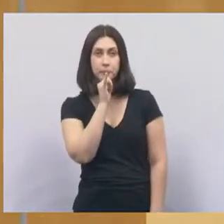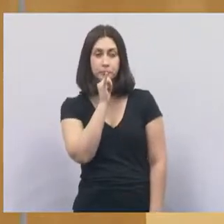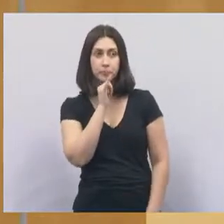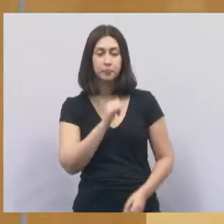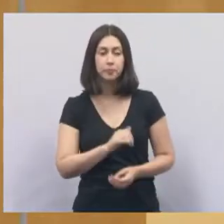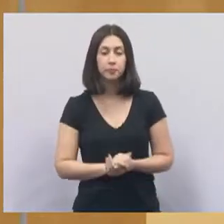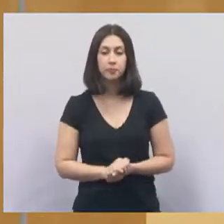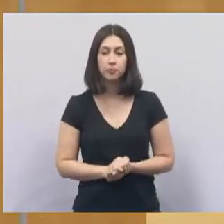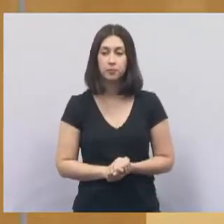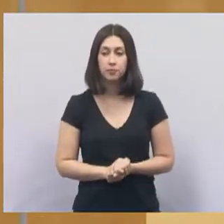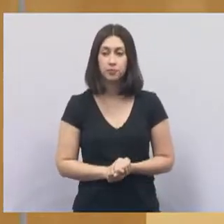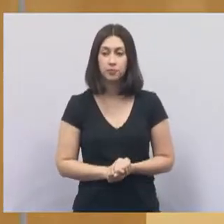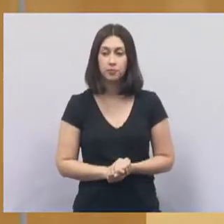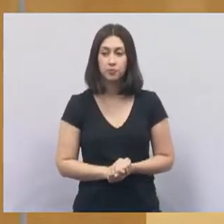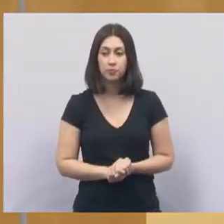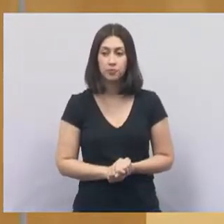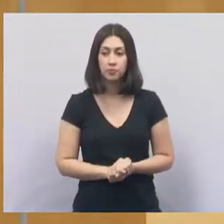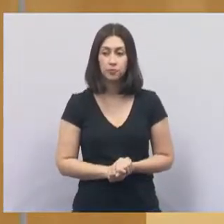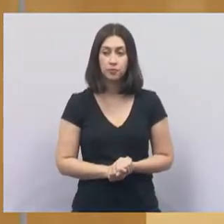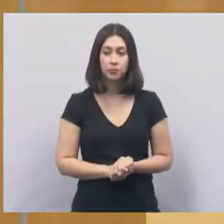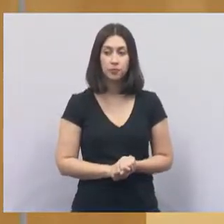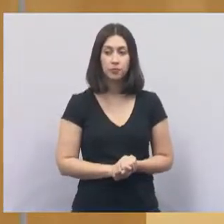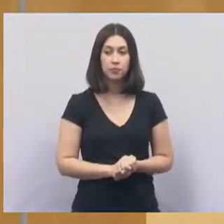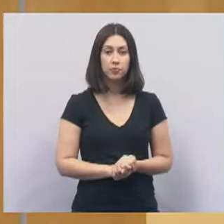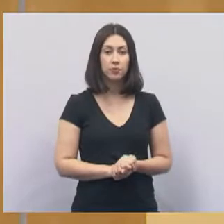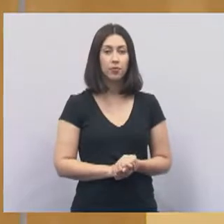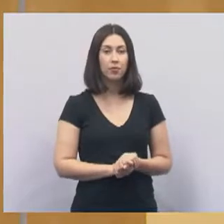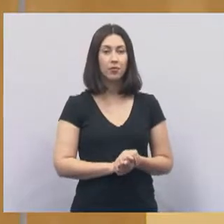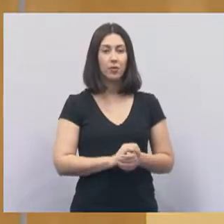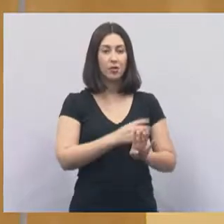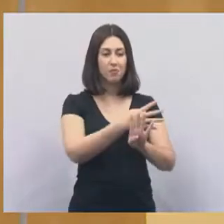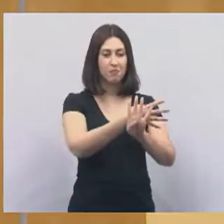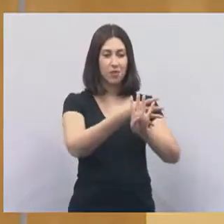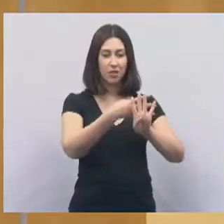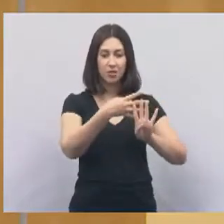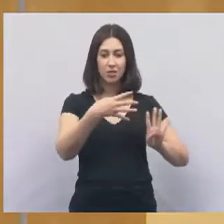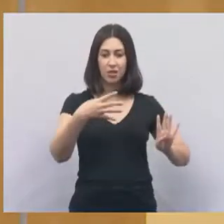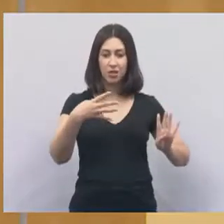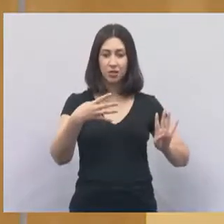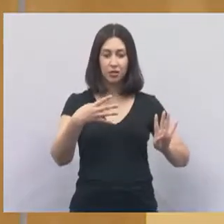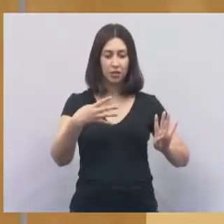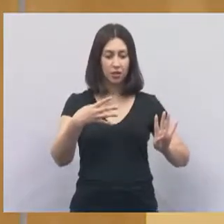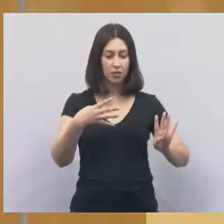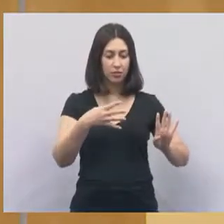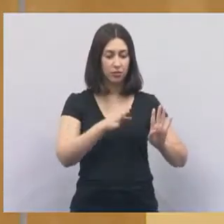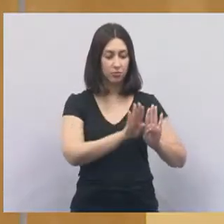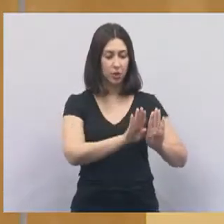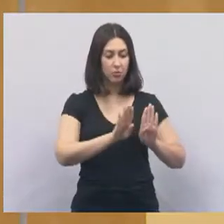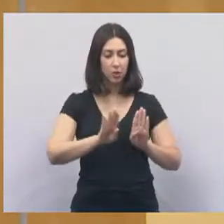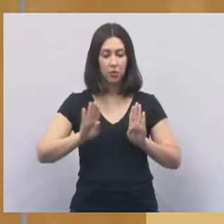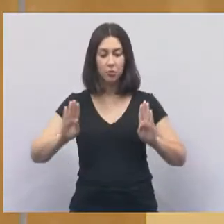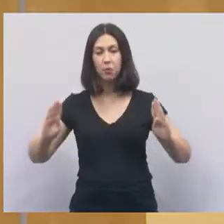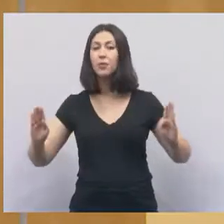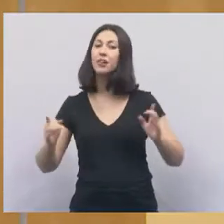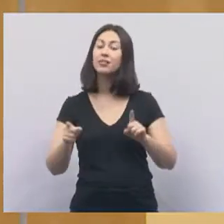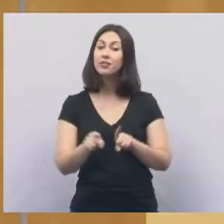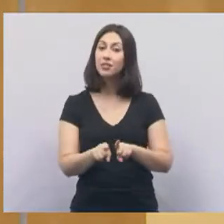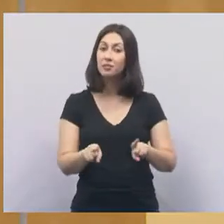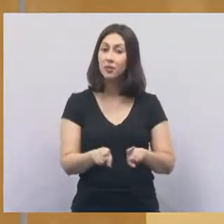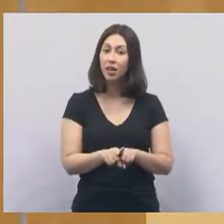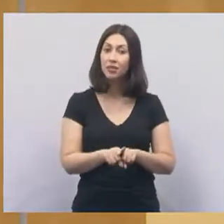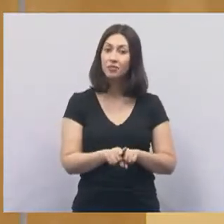um moral de seca tratada também vai emitir substâncias que